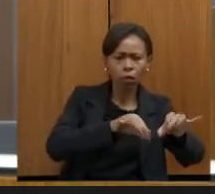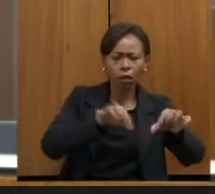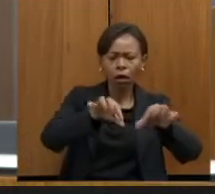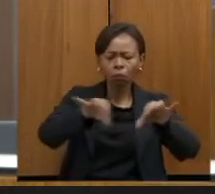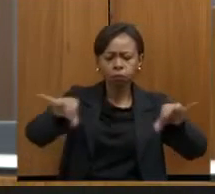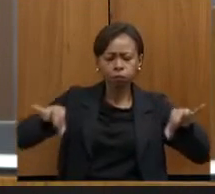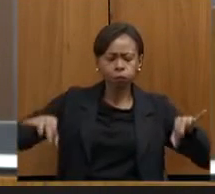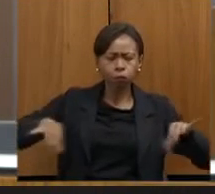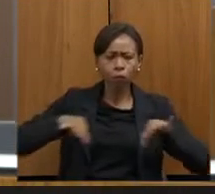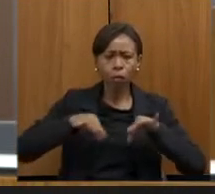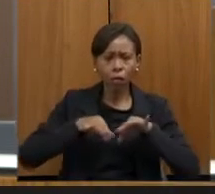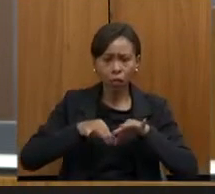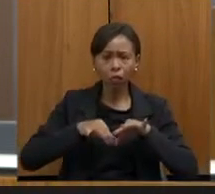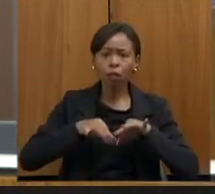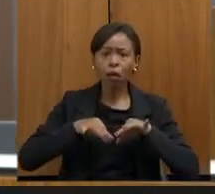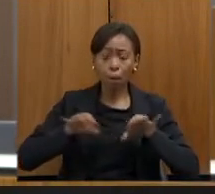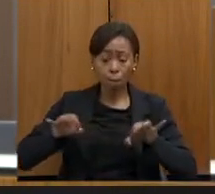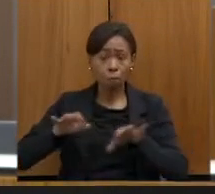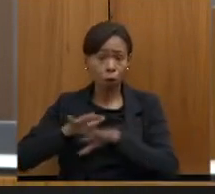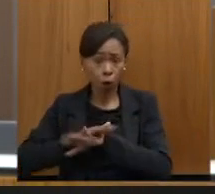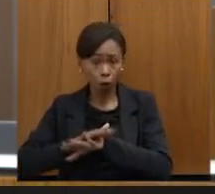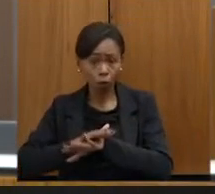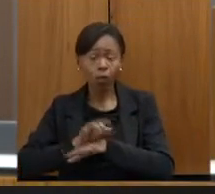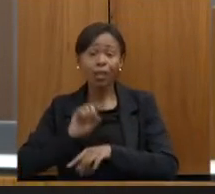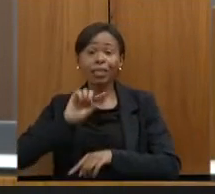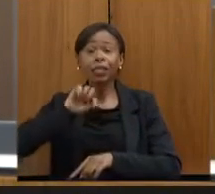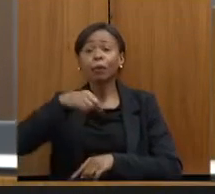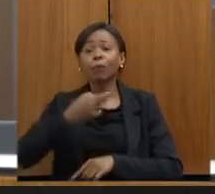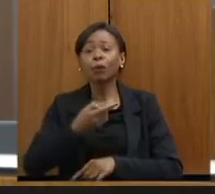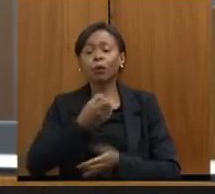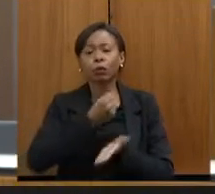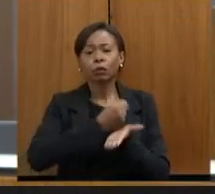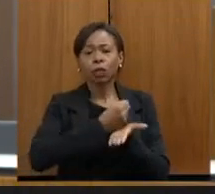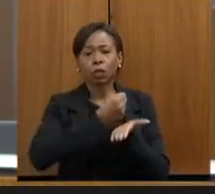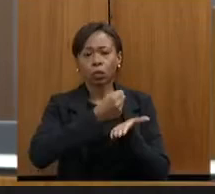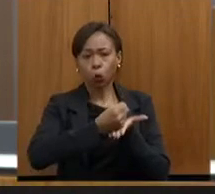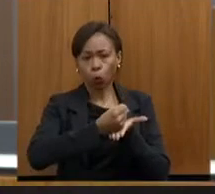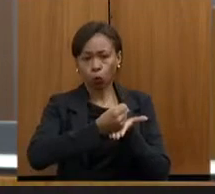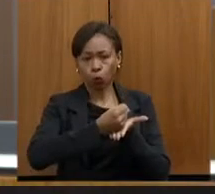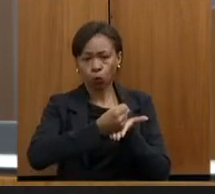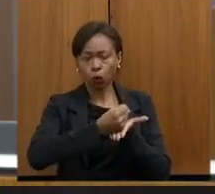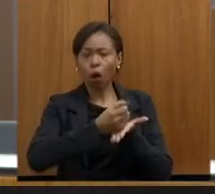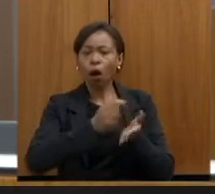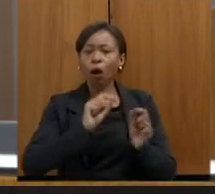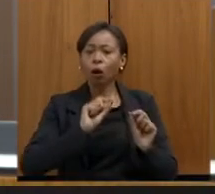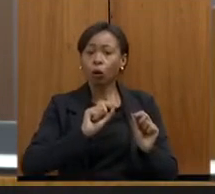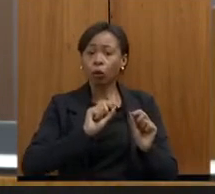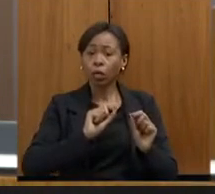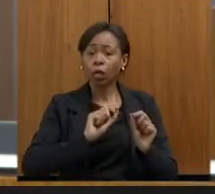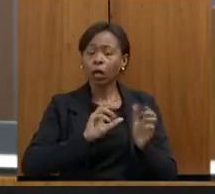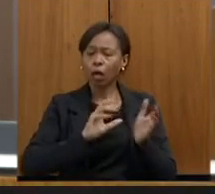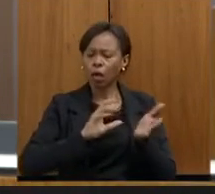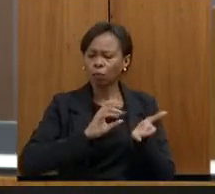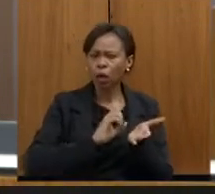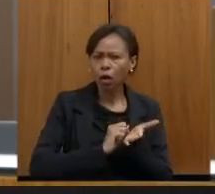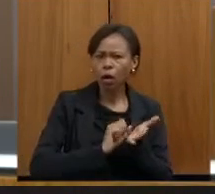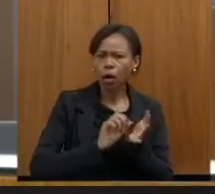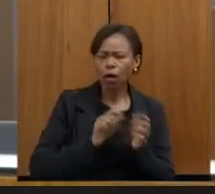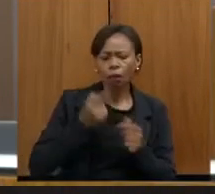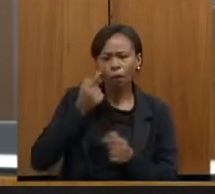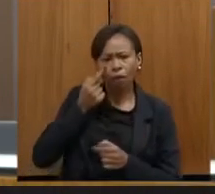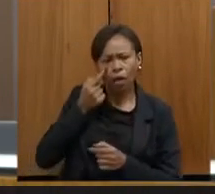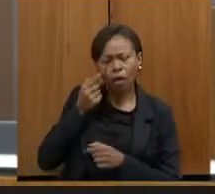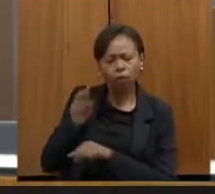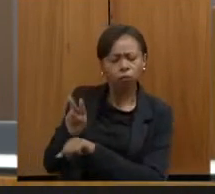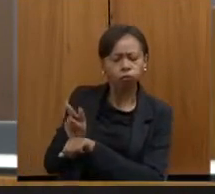há o trabalho do cartório de levantamento dessas matrículas atingidas. Há de se levantar ali quem são